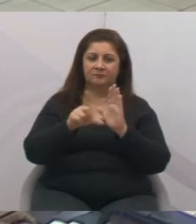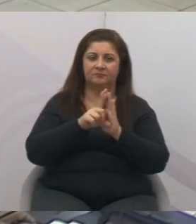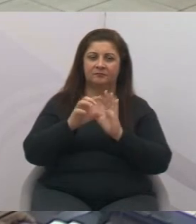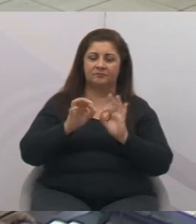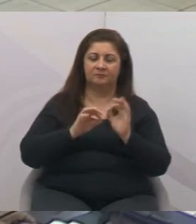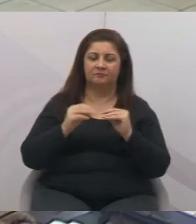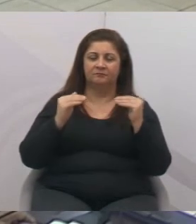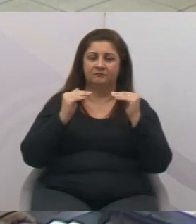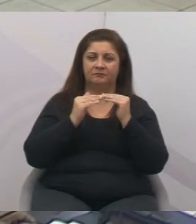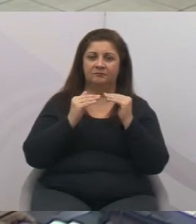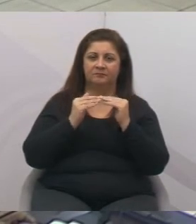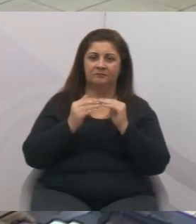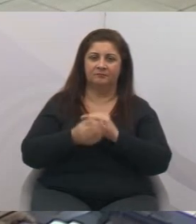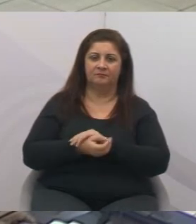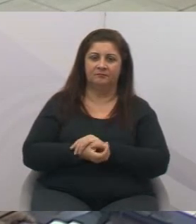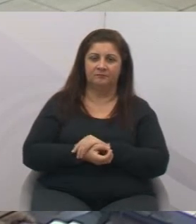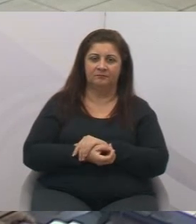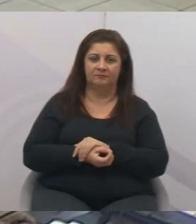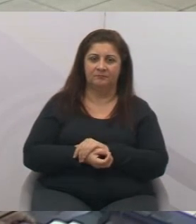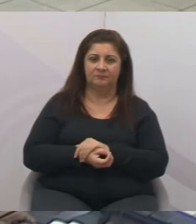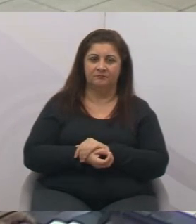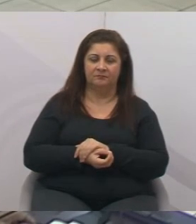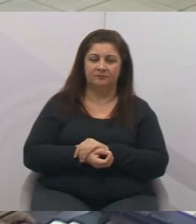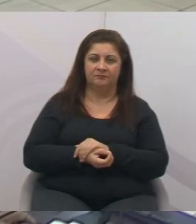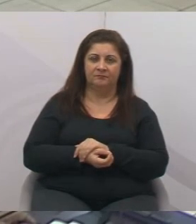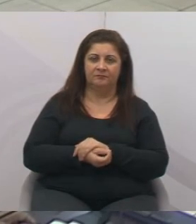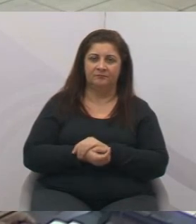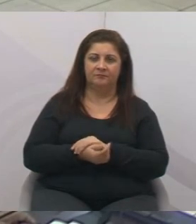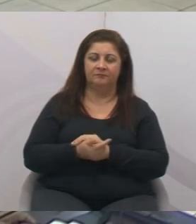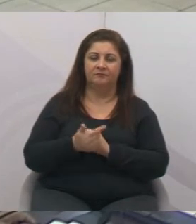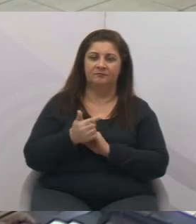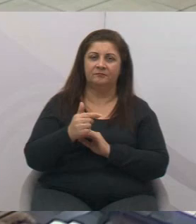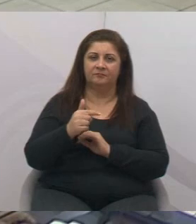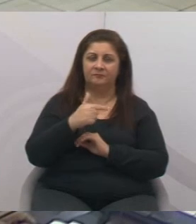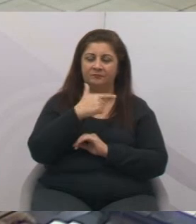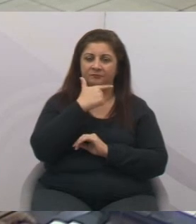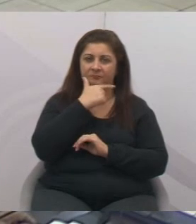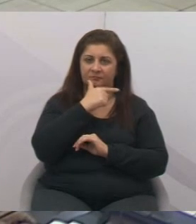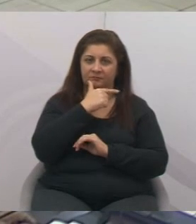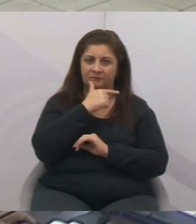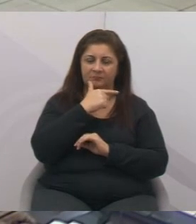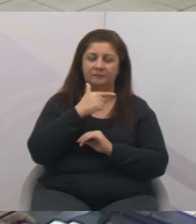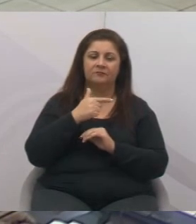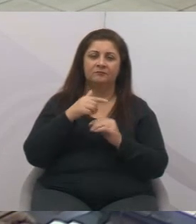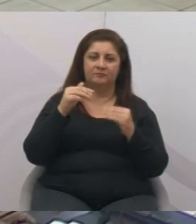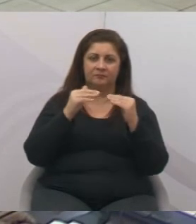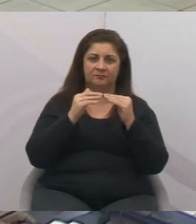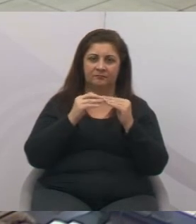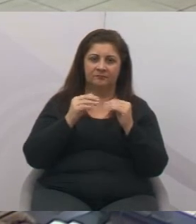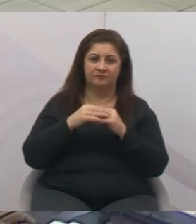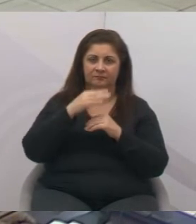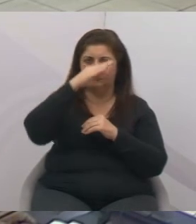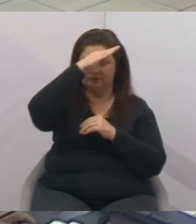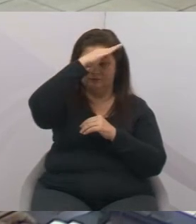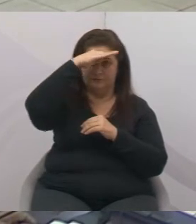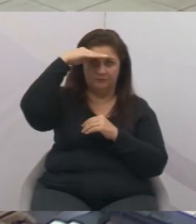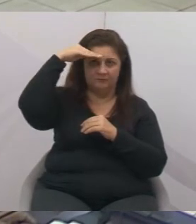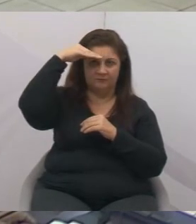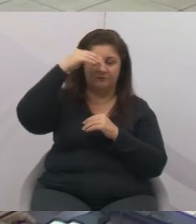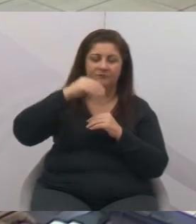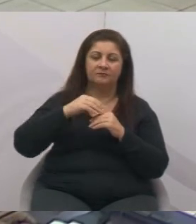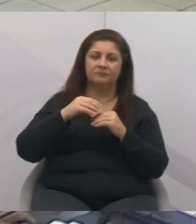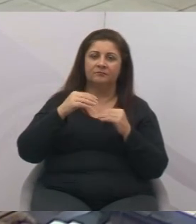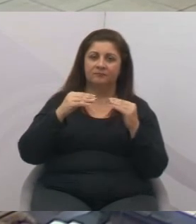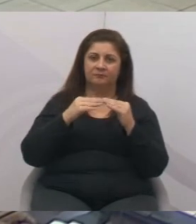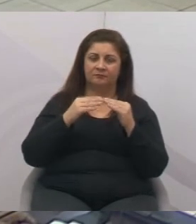sou favorável. Como voto o vereador Luiz Flávio. Favorável. Como voto a vereadora Maria Amélia. Favorável.